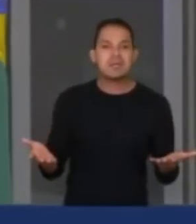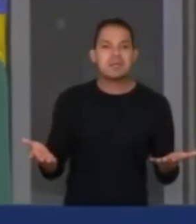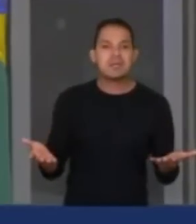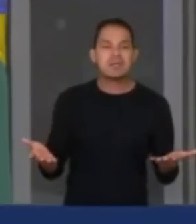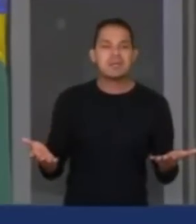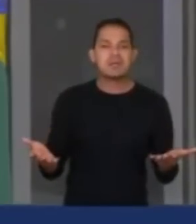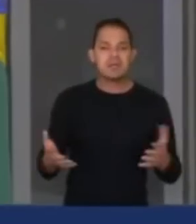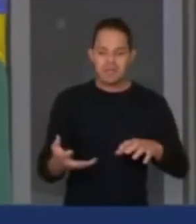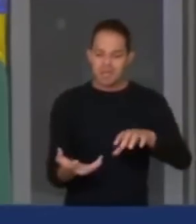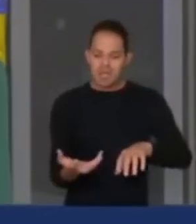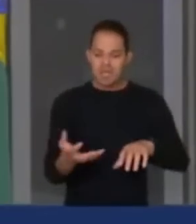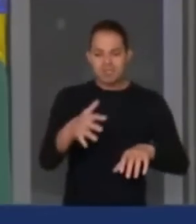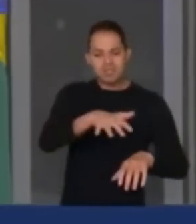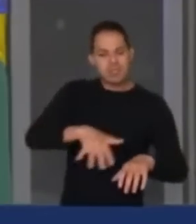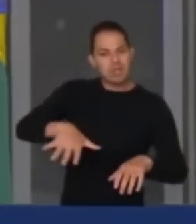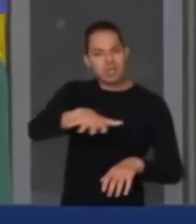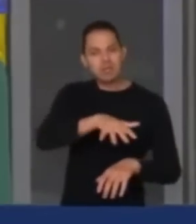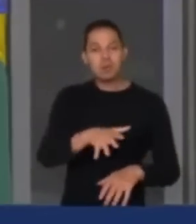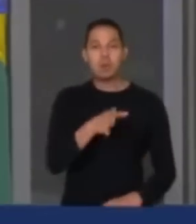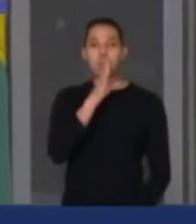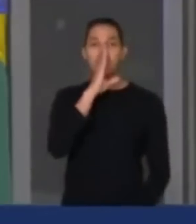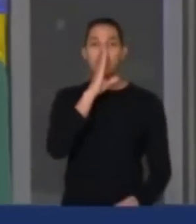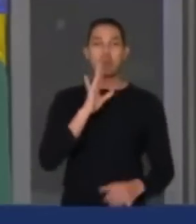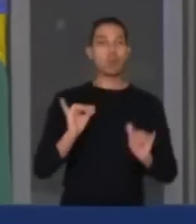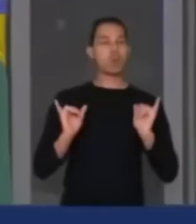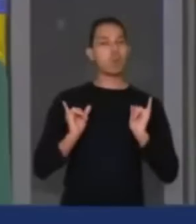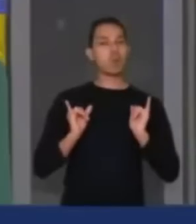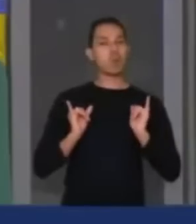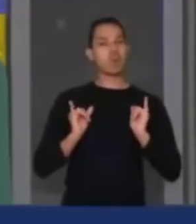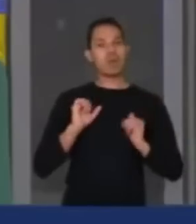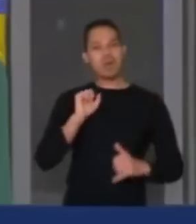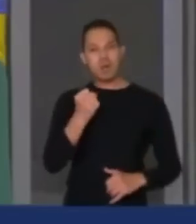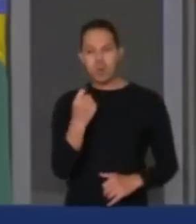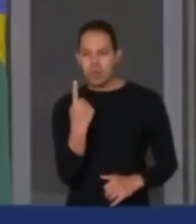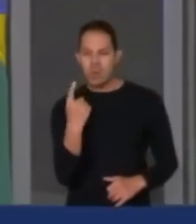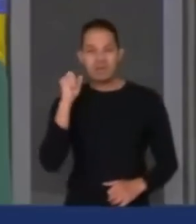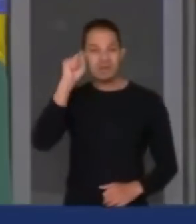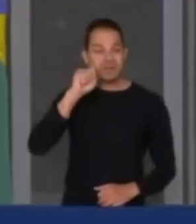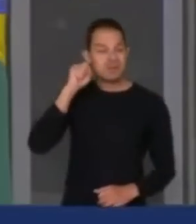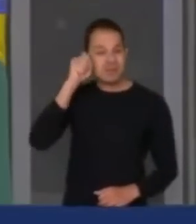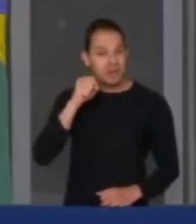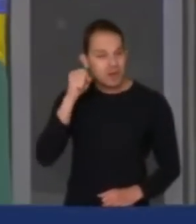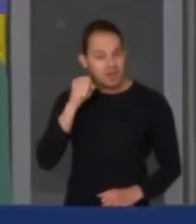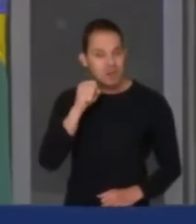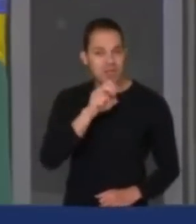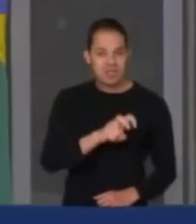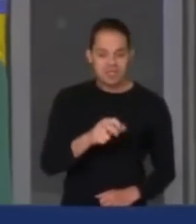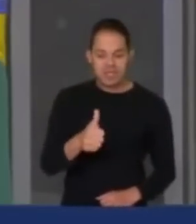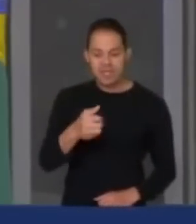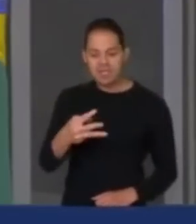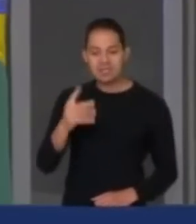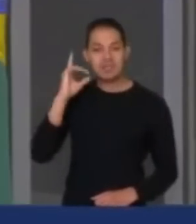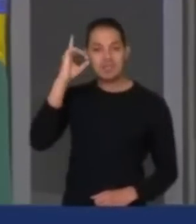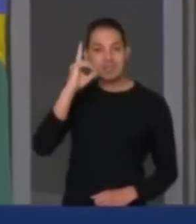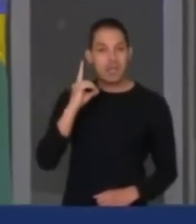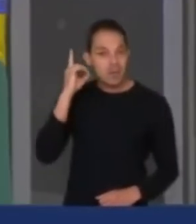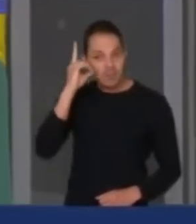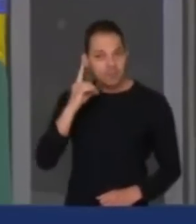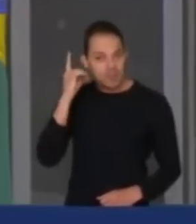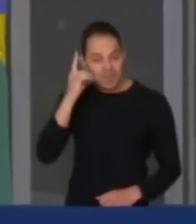esse Congresso Nacional tá calado 81 senadores e 513 deputados